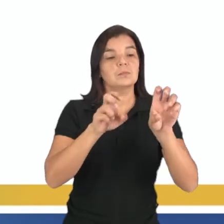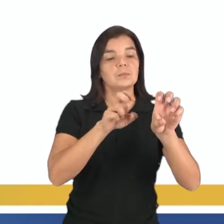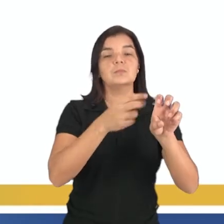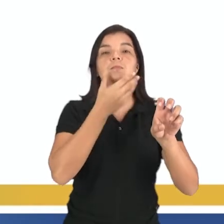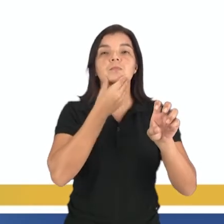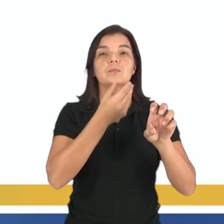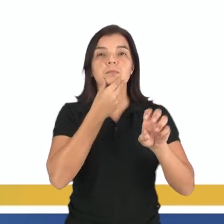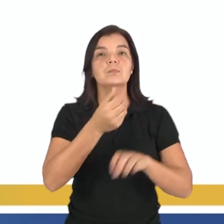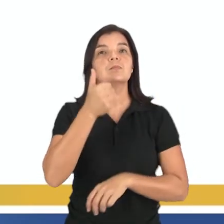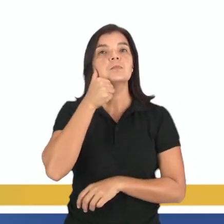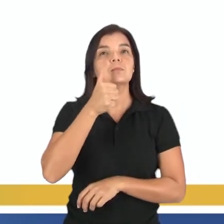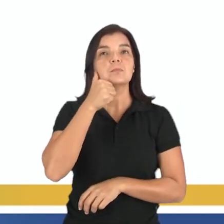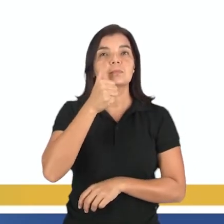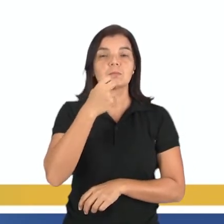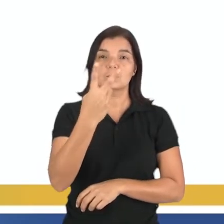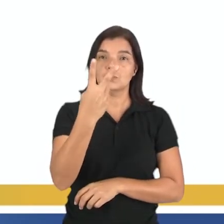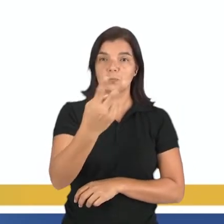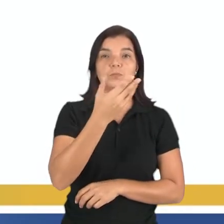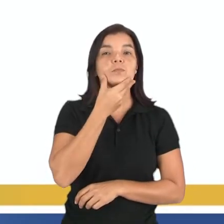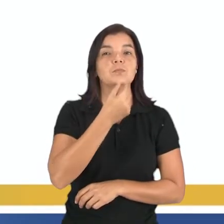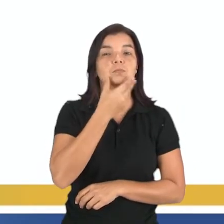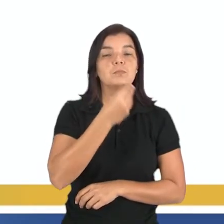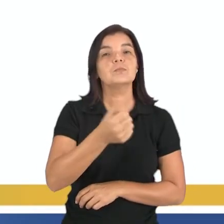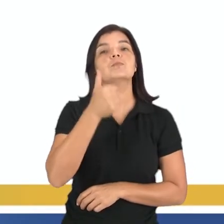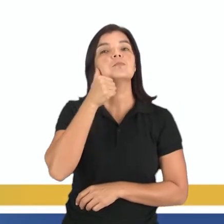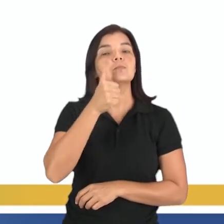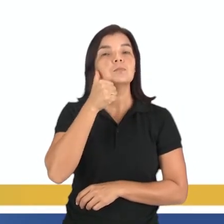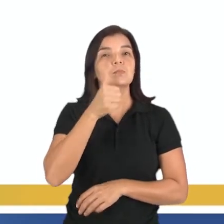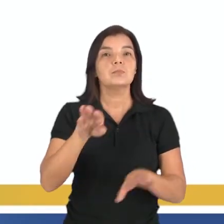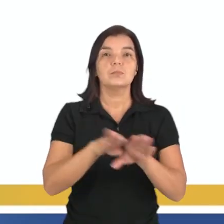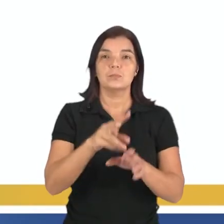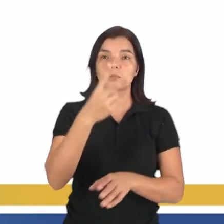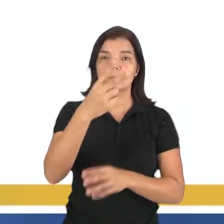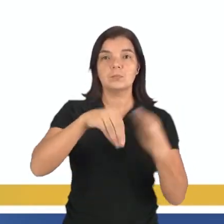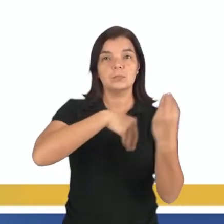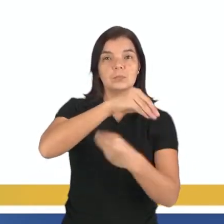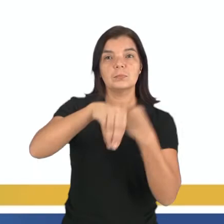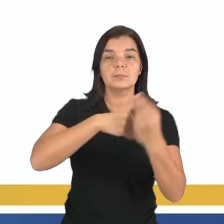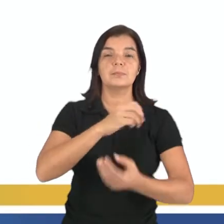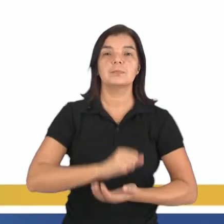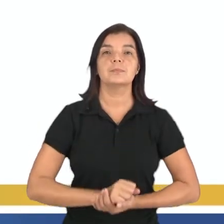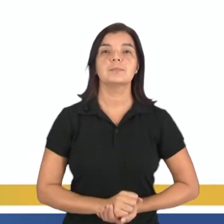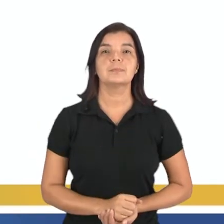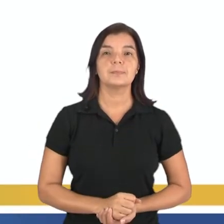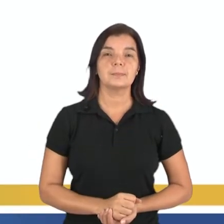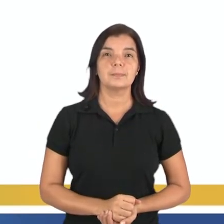simples feminina, dupla masculina, dupla feminina e dupla mista.